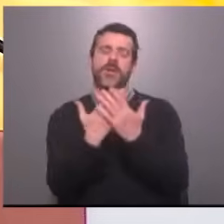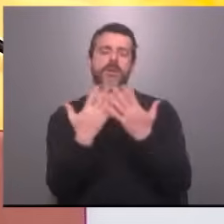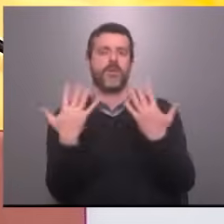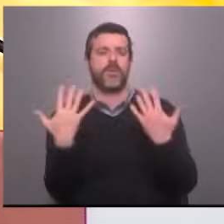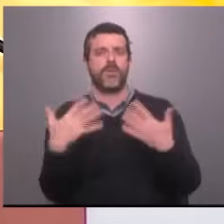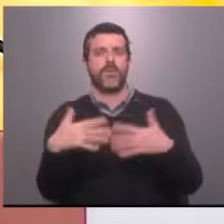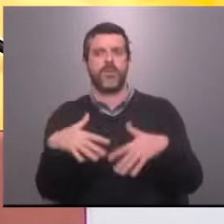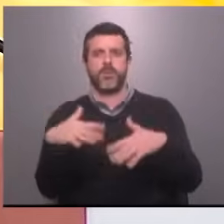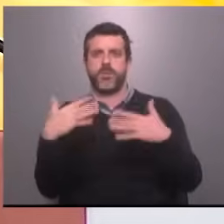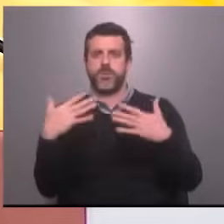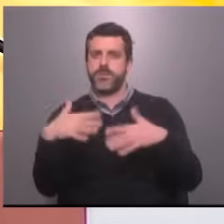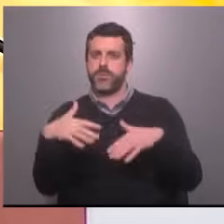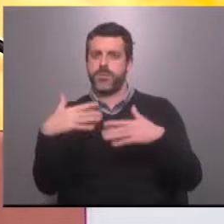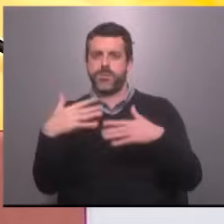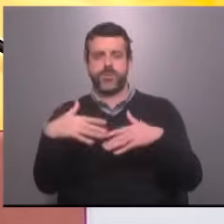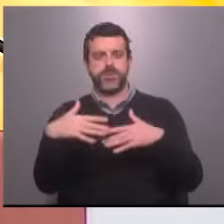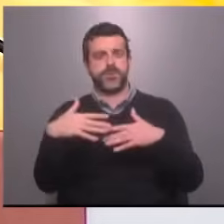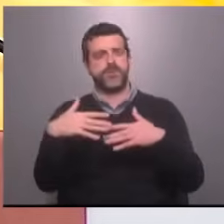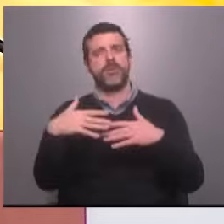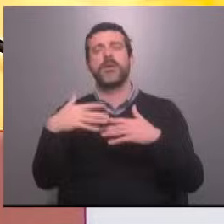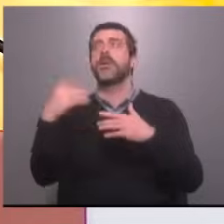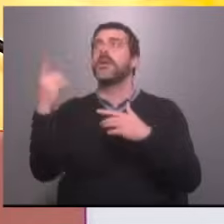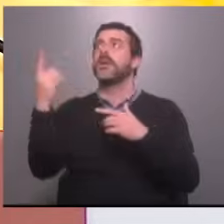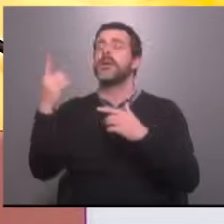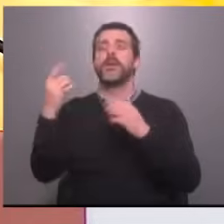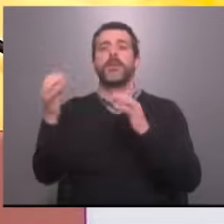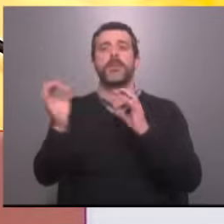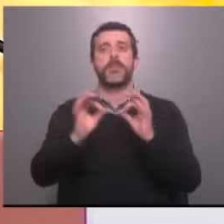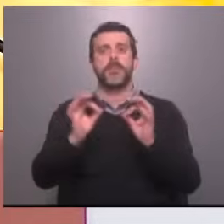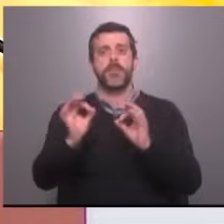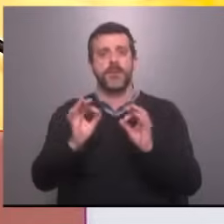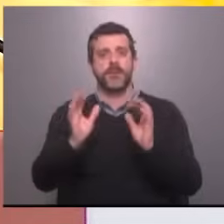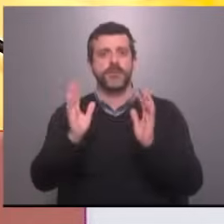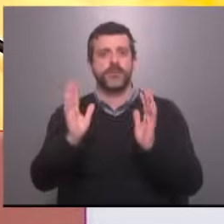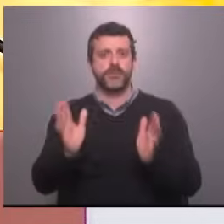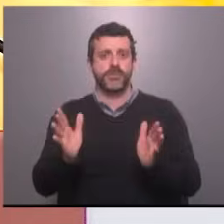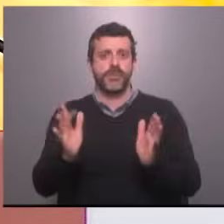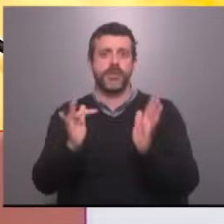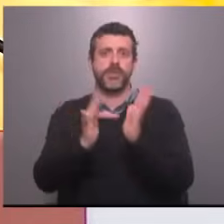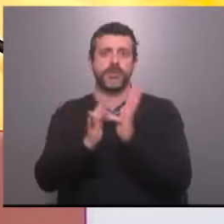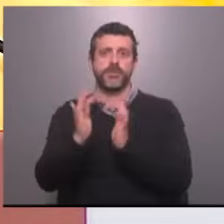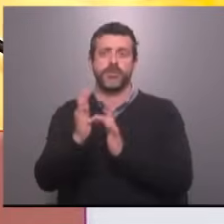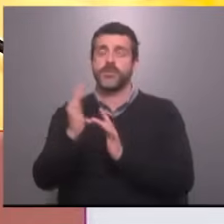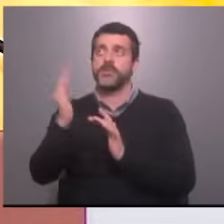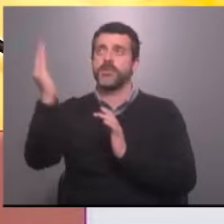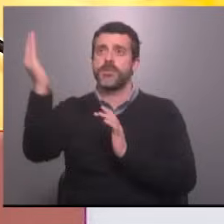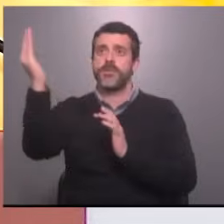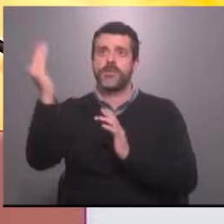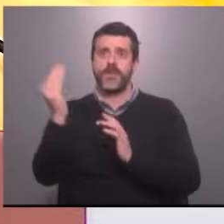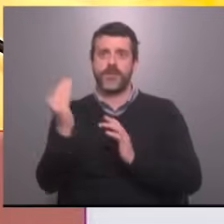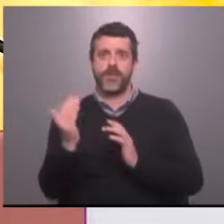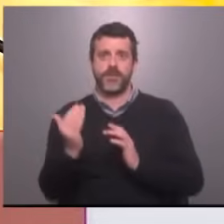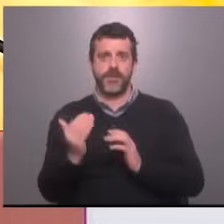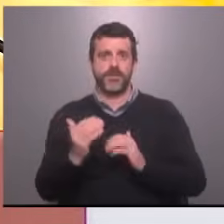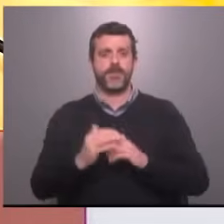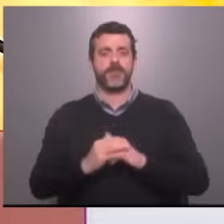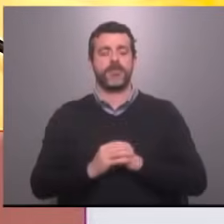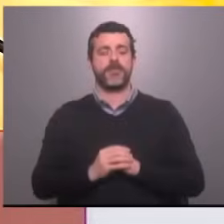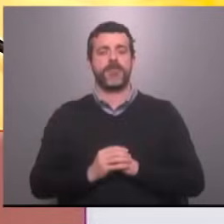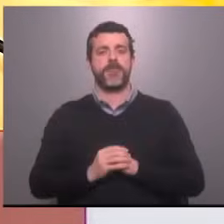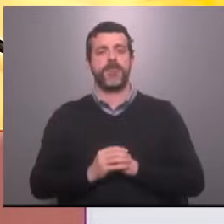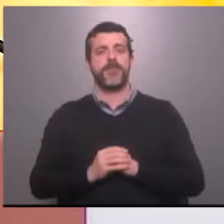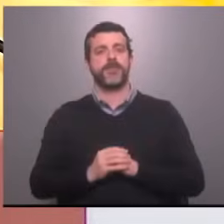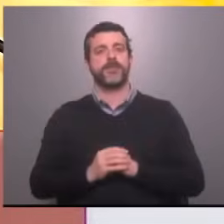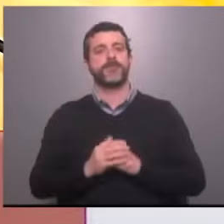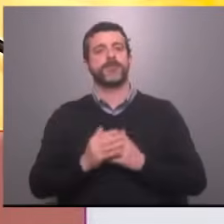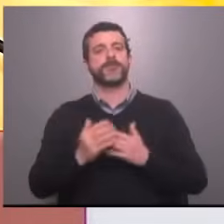se conserve irrepreensível para a vinda de nosso Senhor Jesus Cristo.